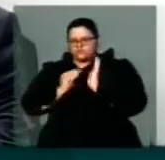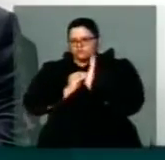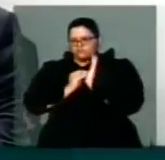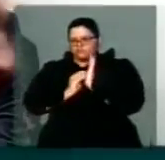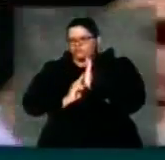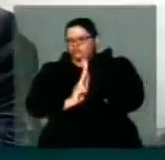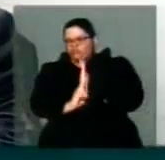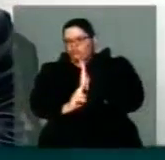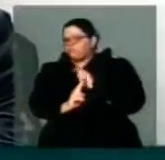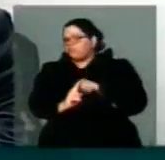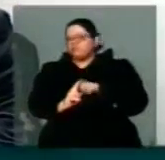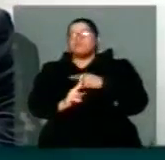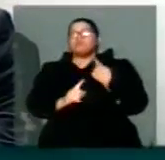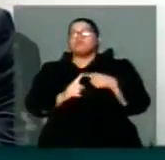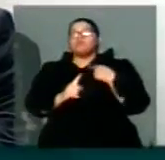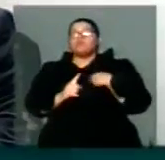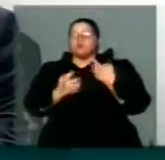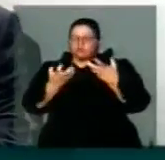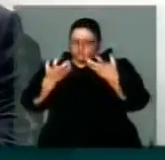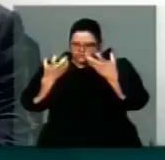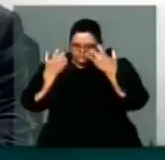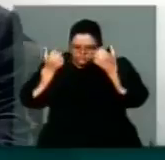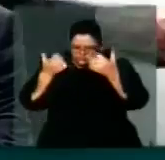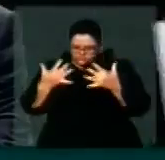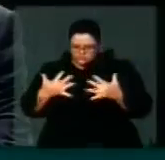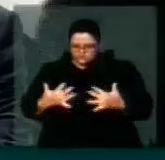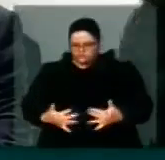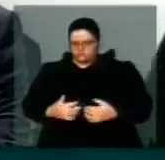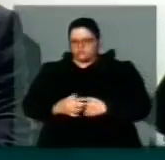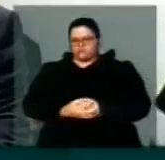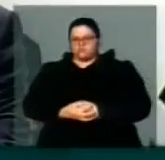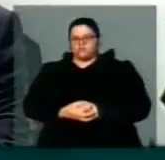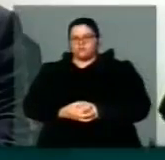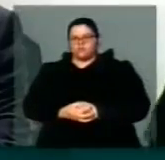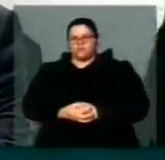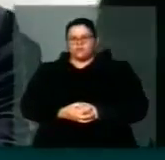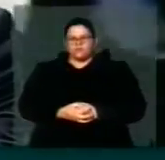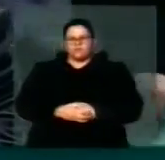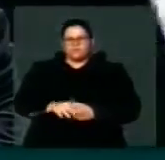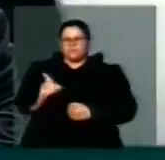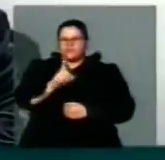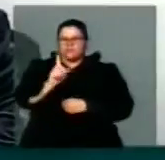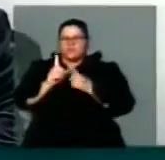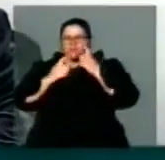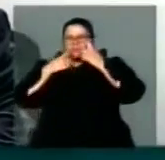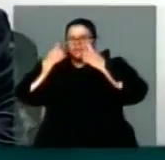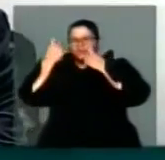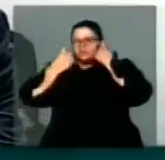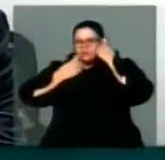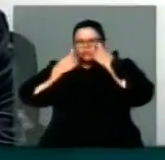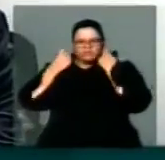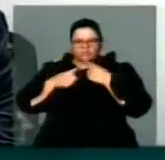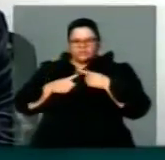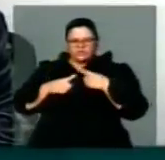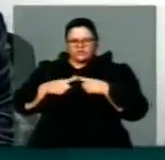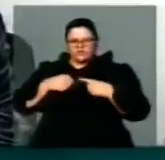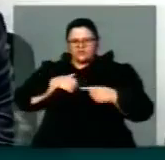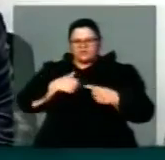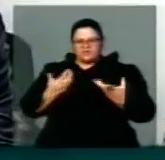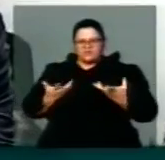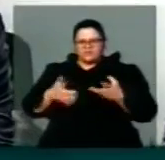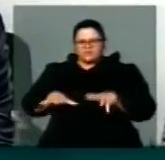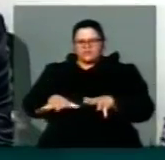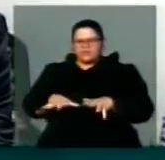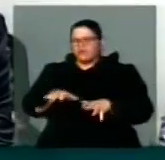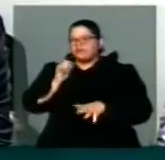minha posição, dos meus atos, do meu mandato. Não se preocupem que eu não vim aqui buscar